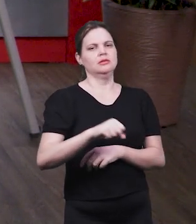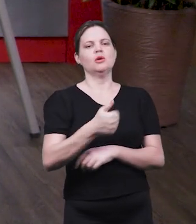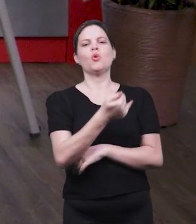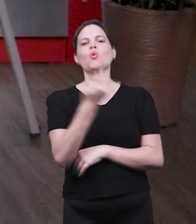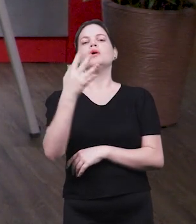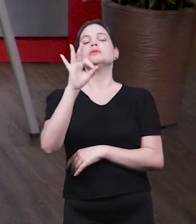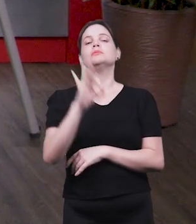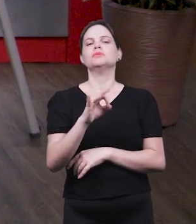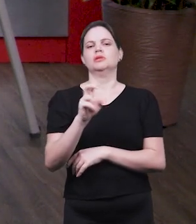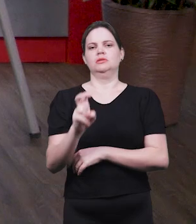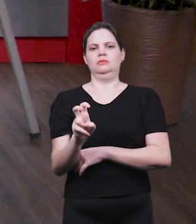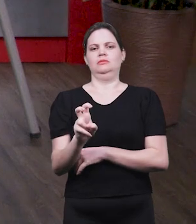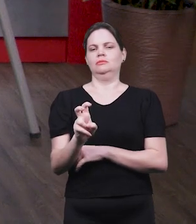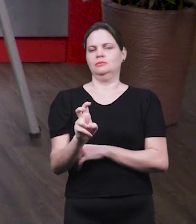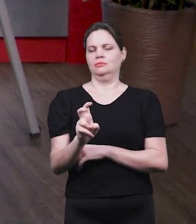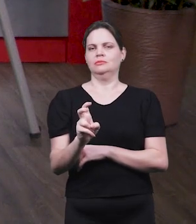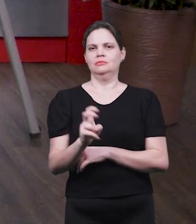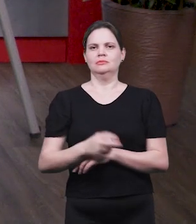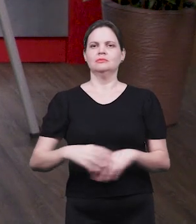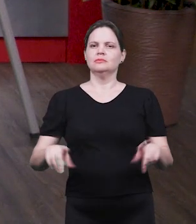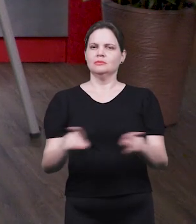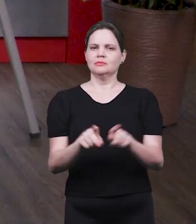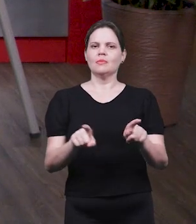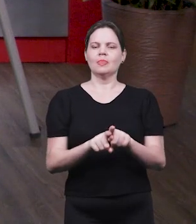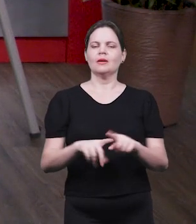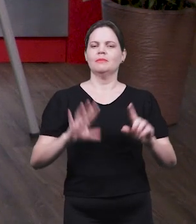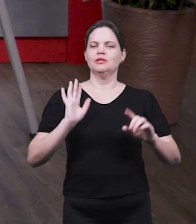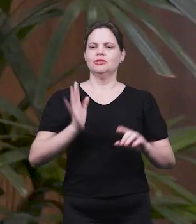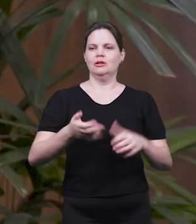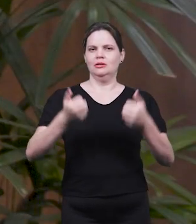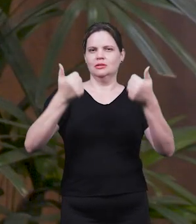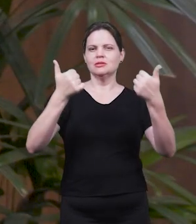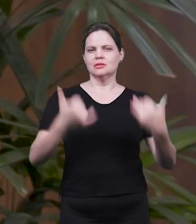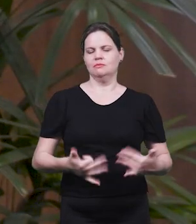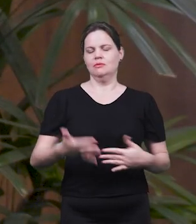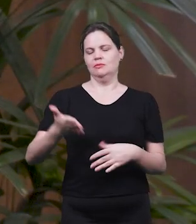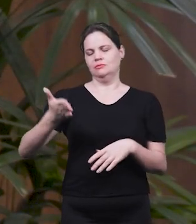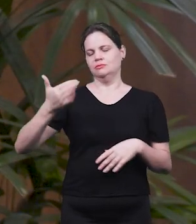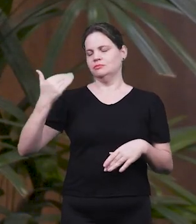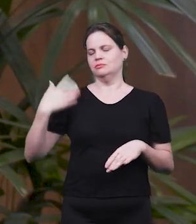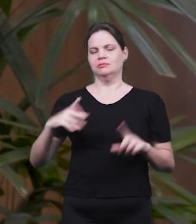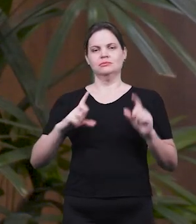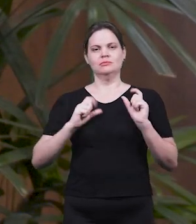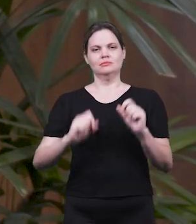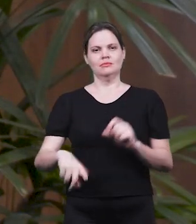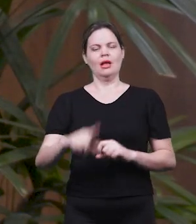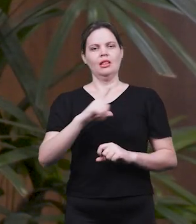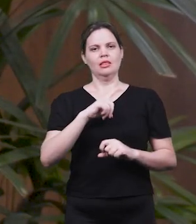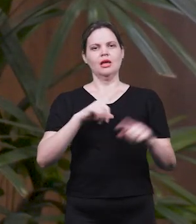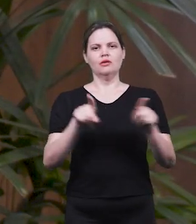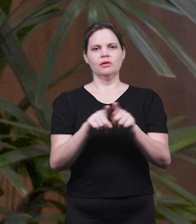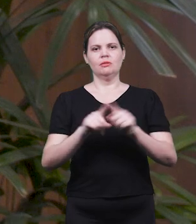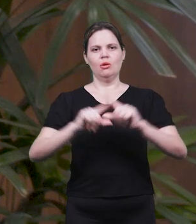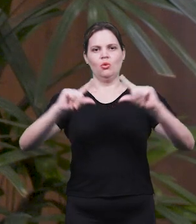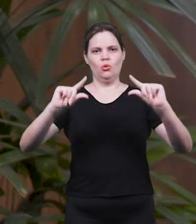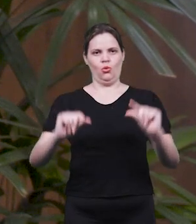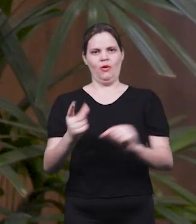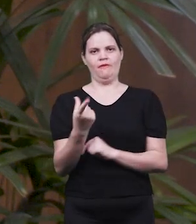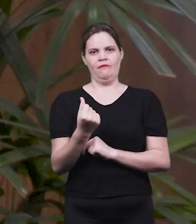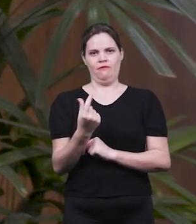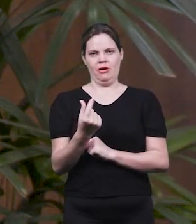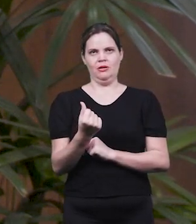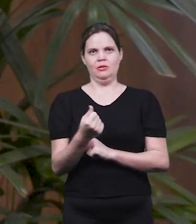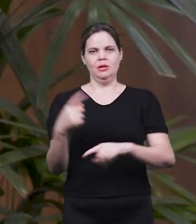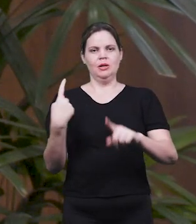Né? Correto. Só frisando, doutora Luciana, como a senhora já havia dito anteriormente, houve uma redução no valor da taxa, né? Porque